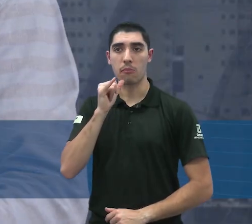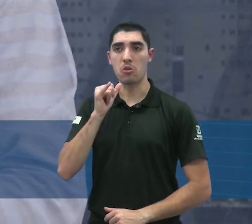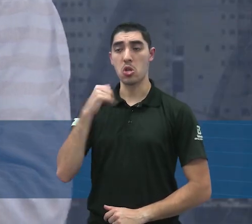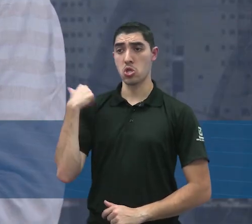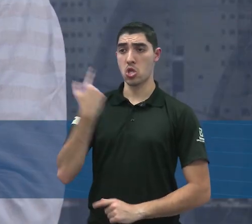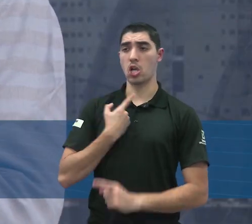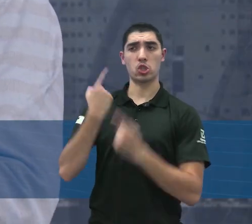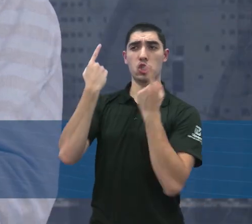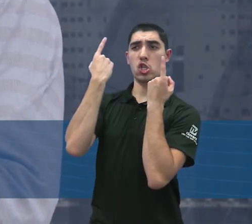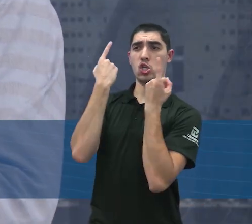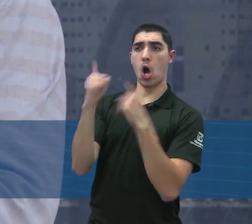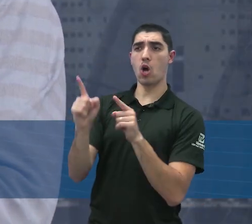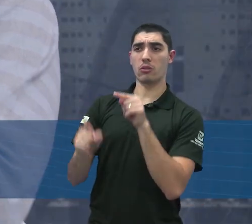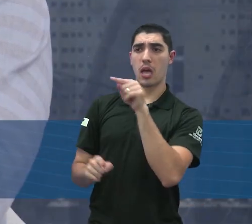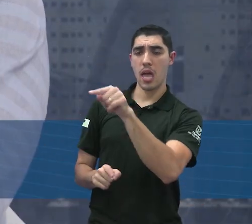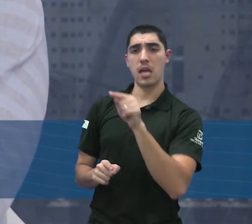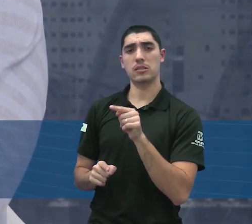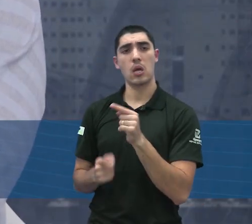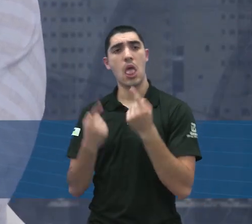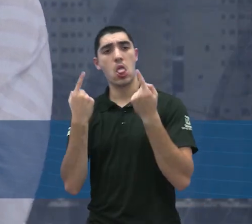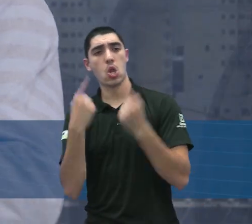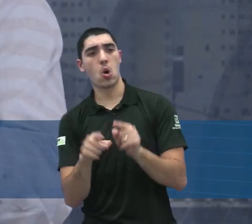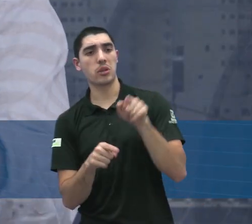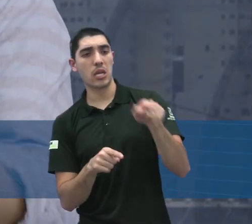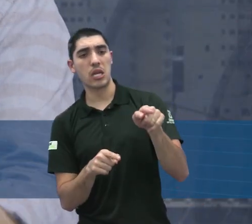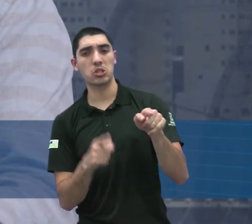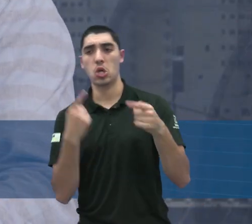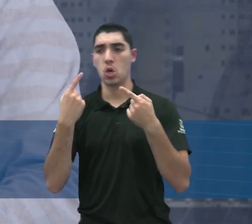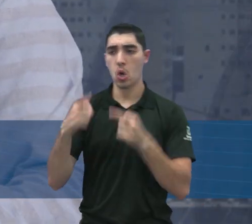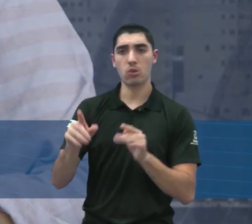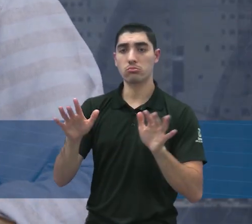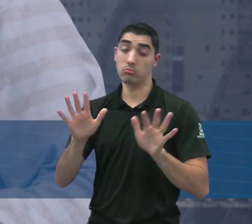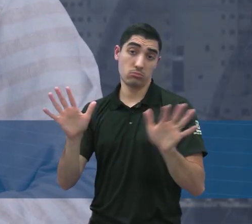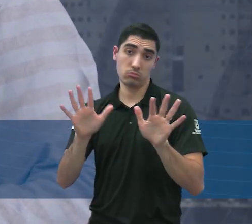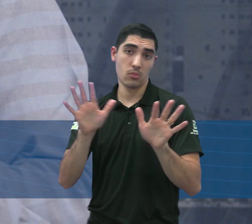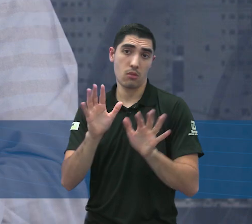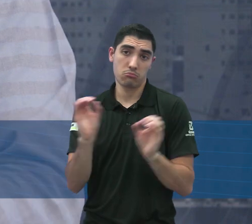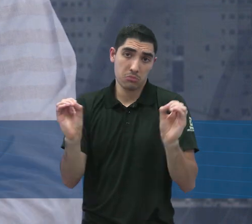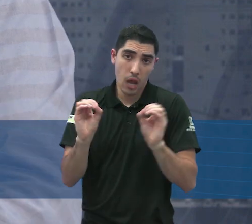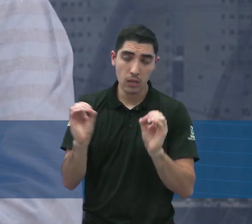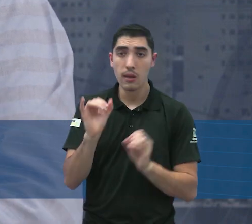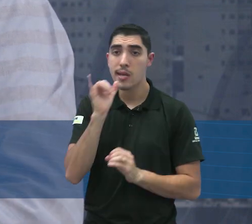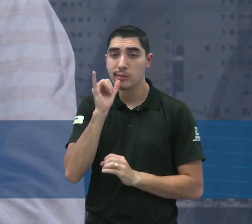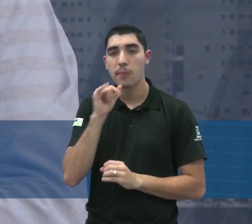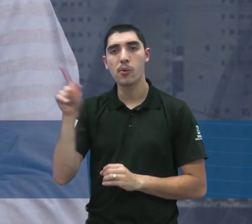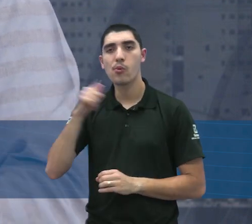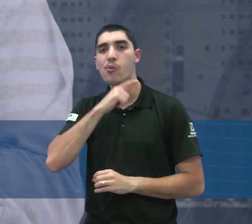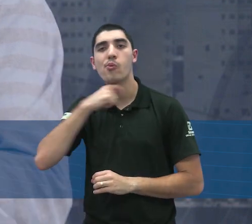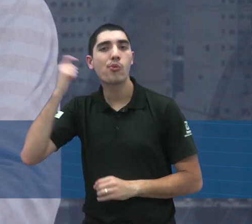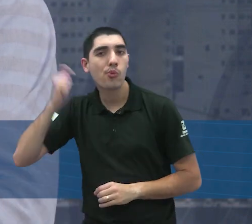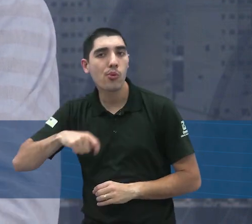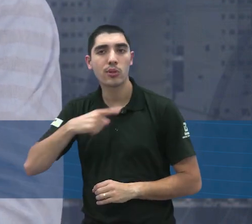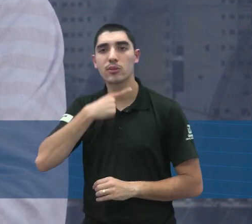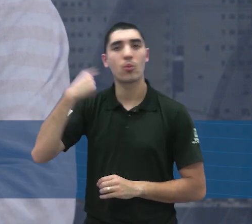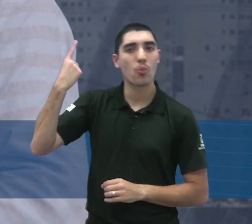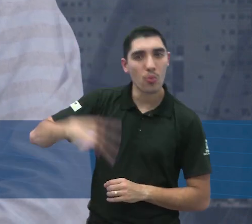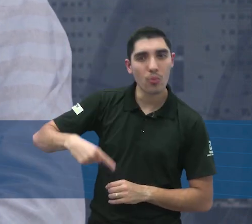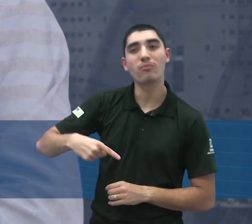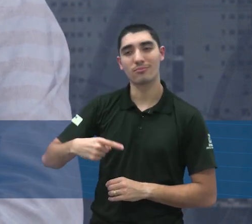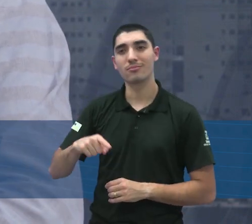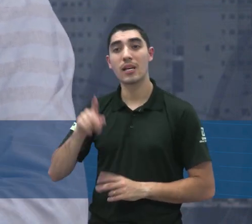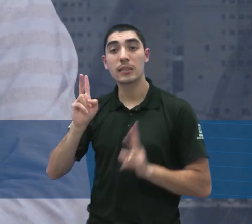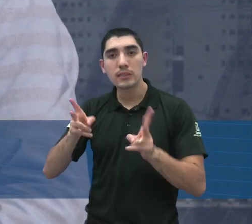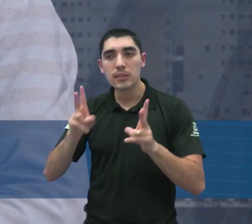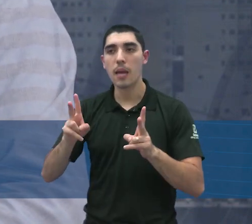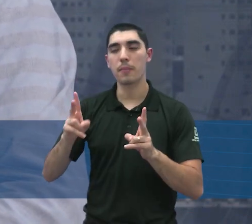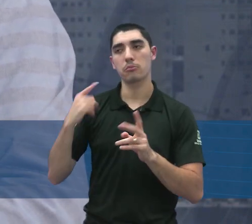contra uma posição pela paz com a Rússia e a Ucrânia, está sempre de uma maneira aberta ao diálogo, se favorece com